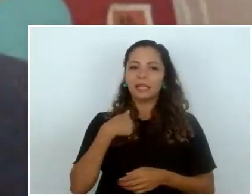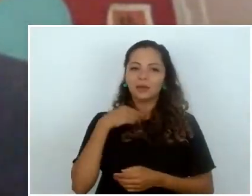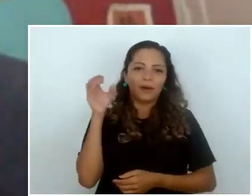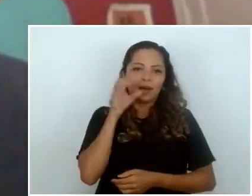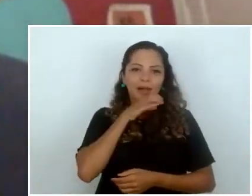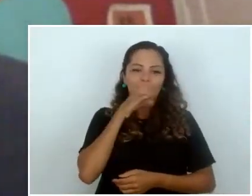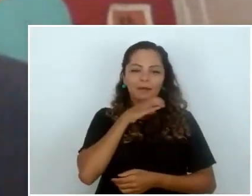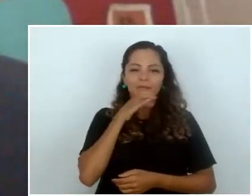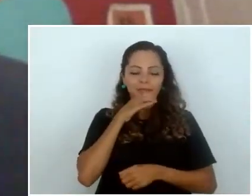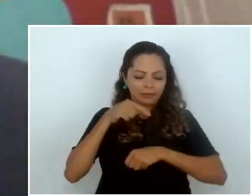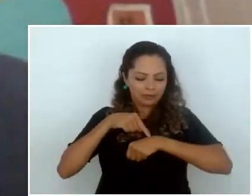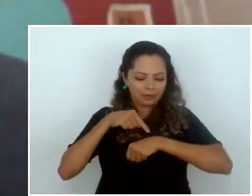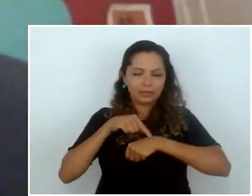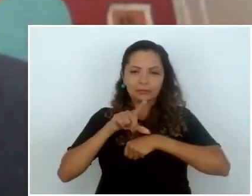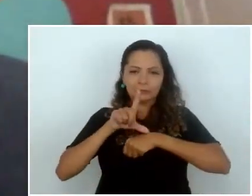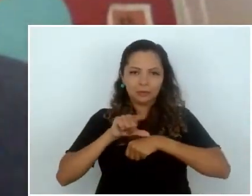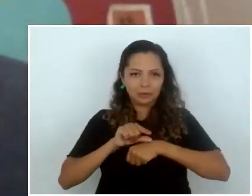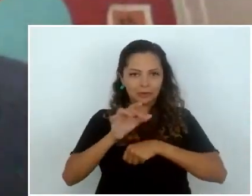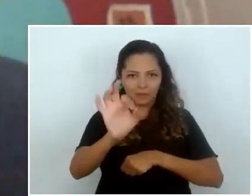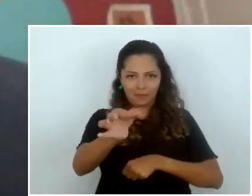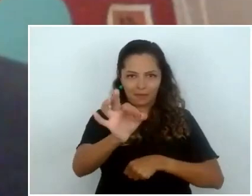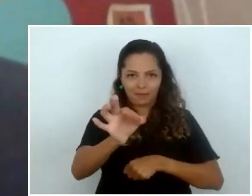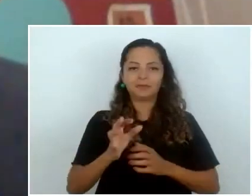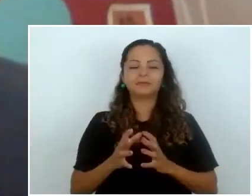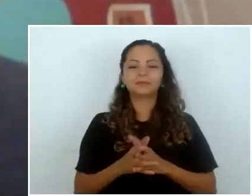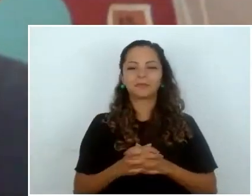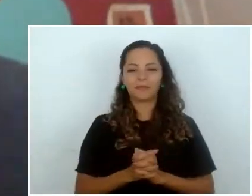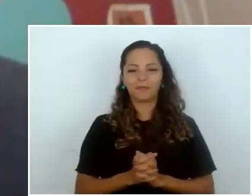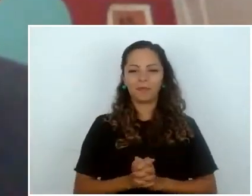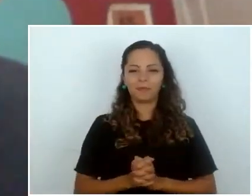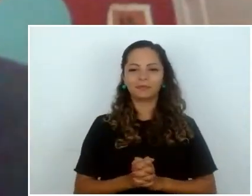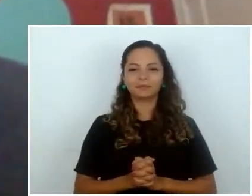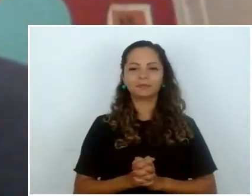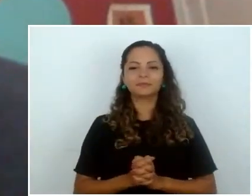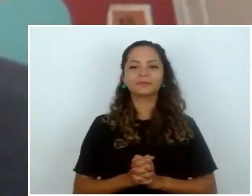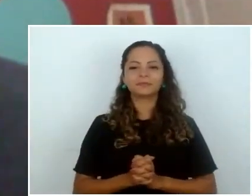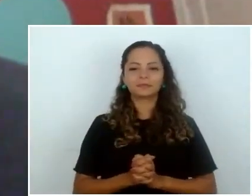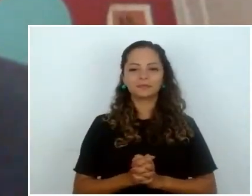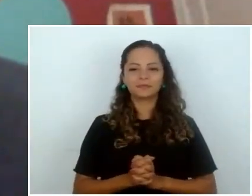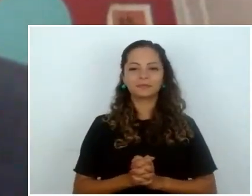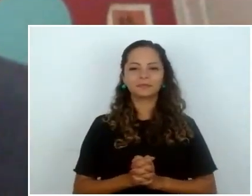deixa eu ver se eu... Espero que vocês...